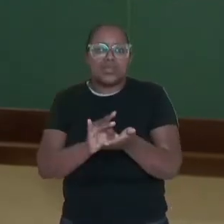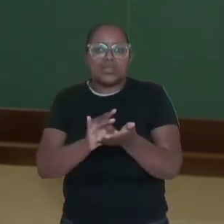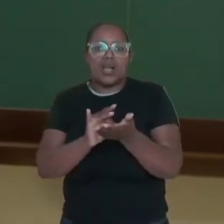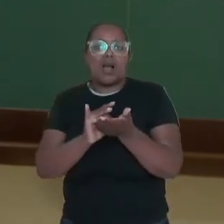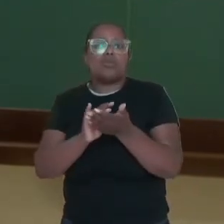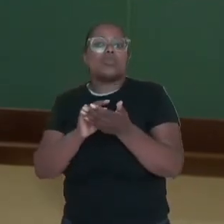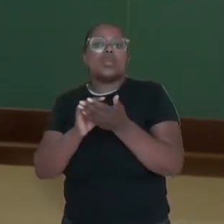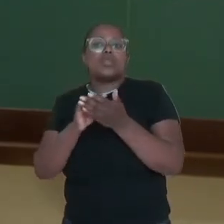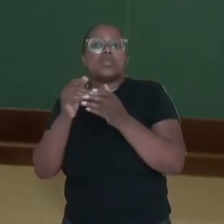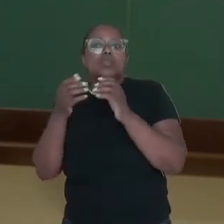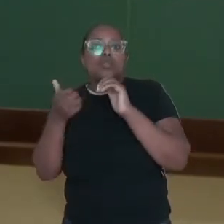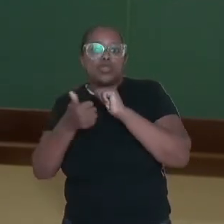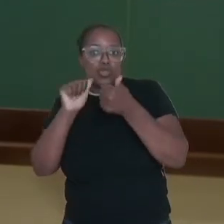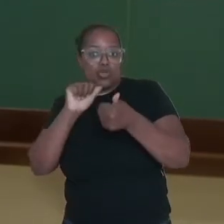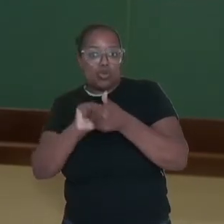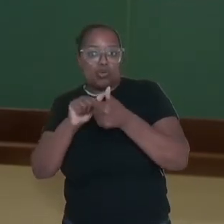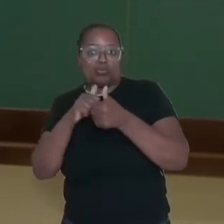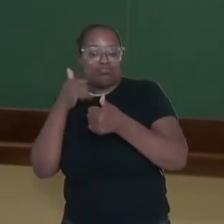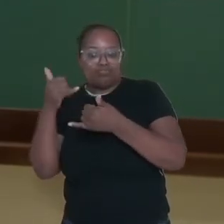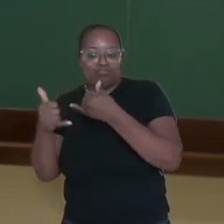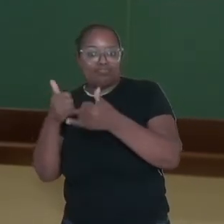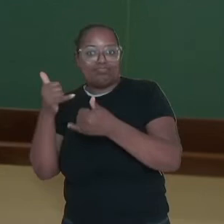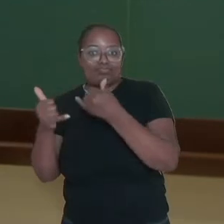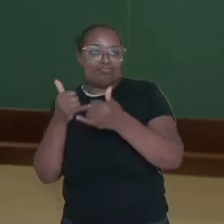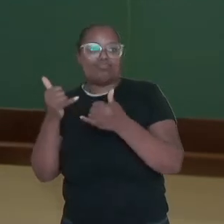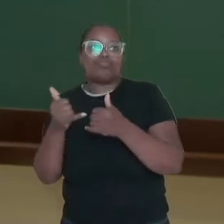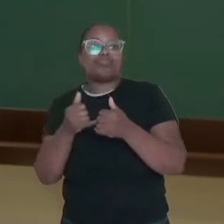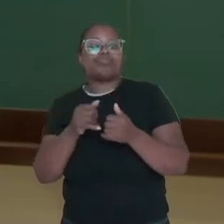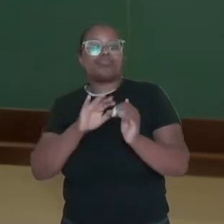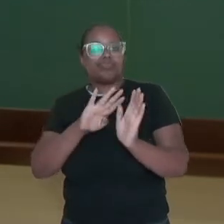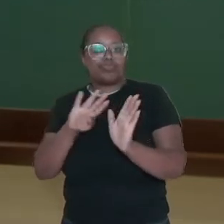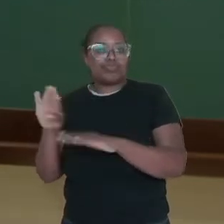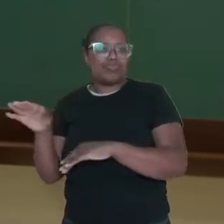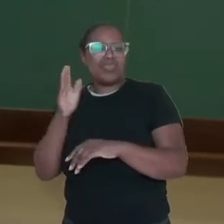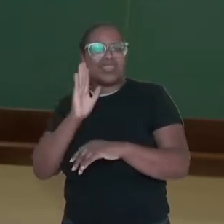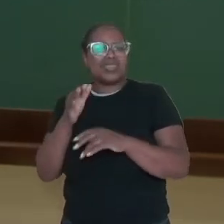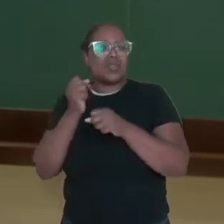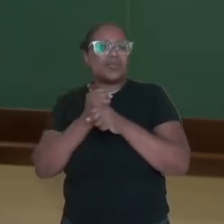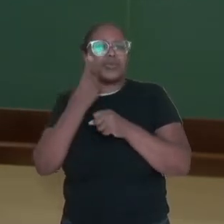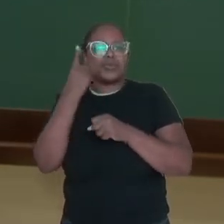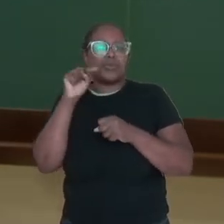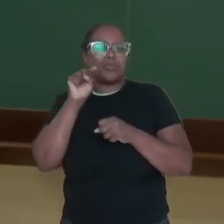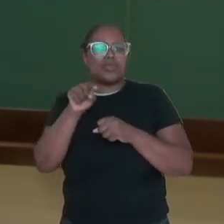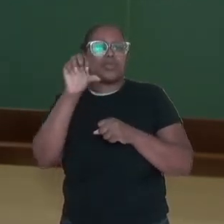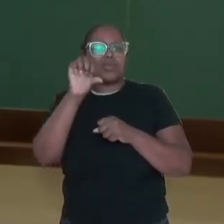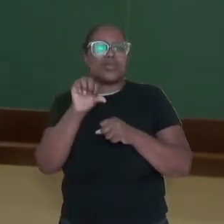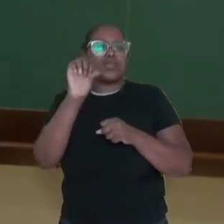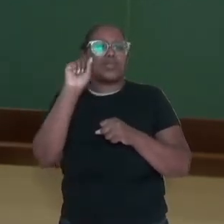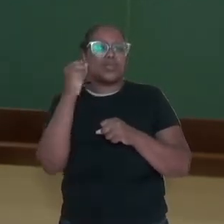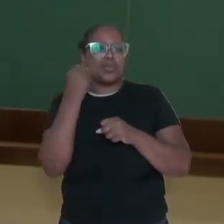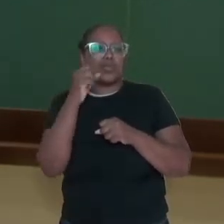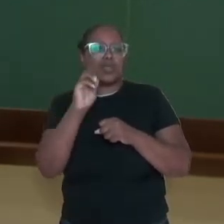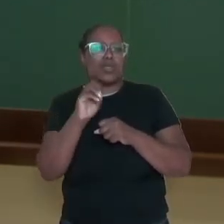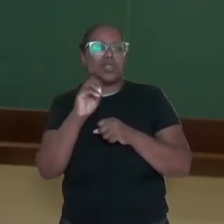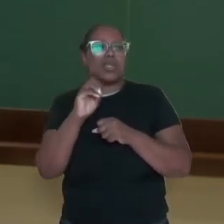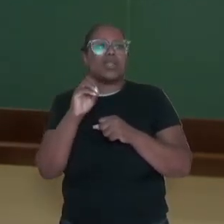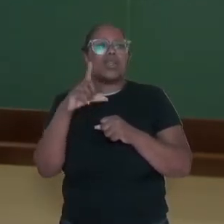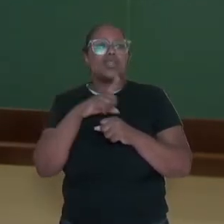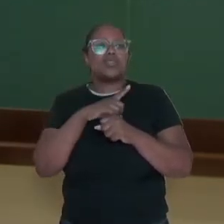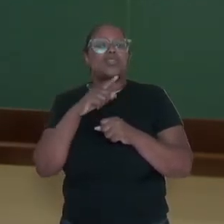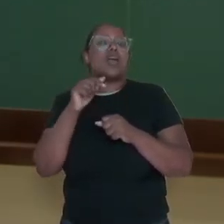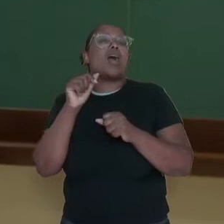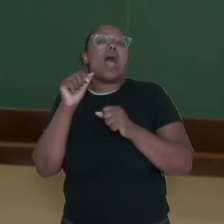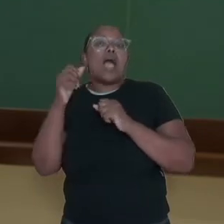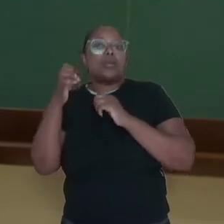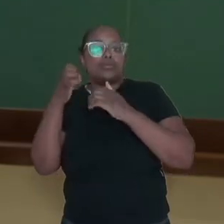competição de jogos eletrônicos, tá? Já em 1980, a Atari, que era aquela empresa que criou